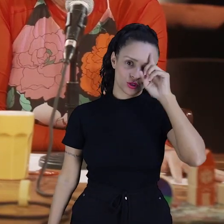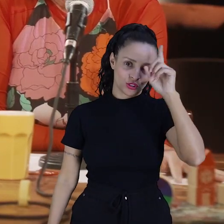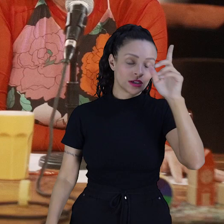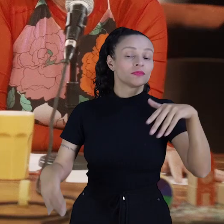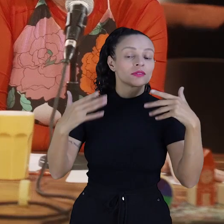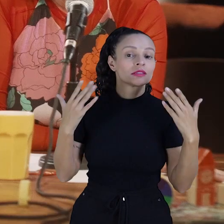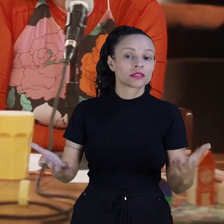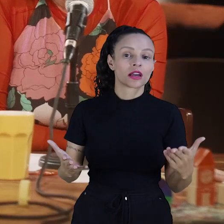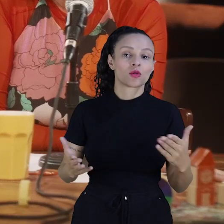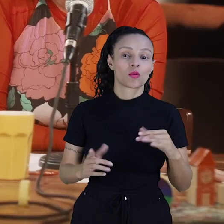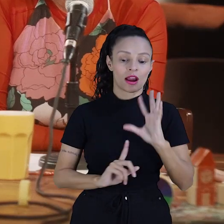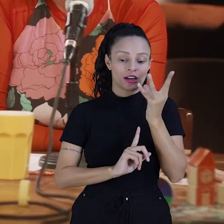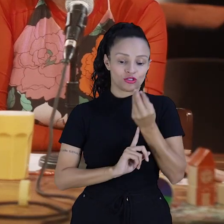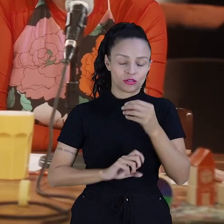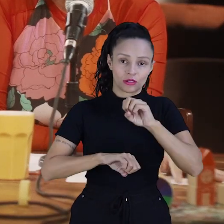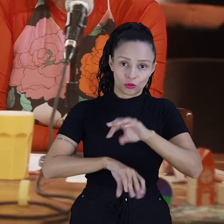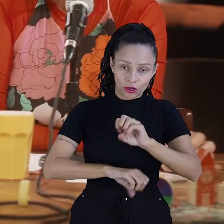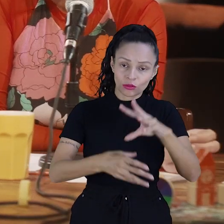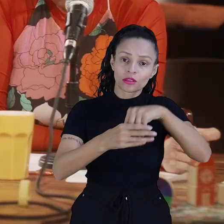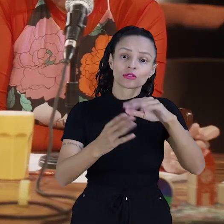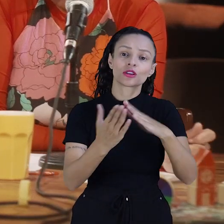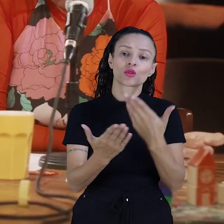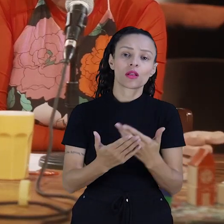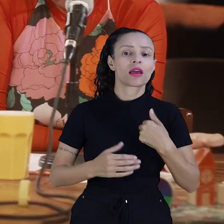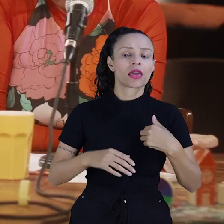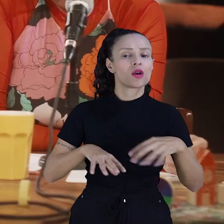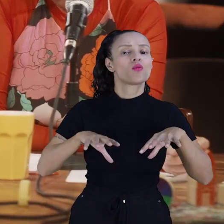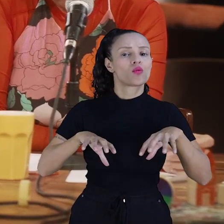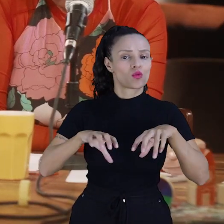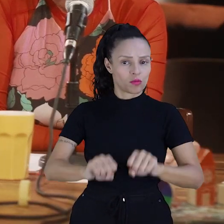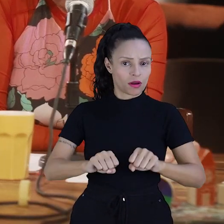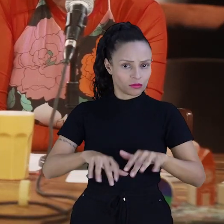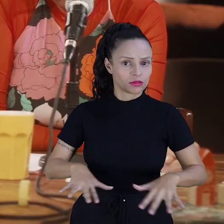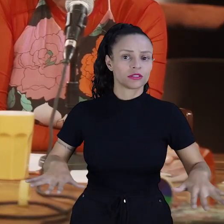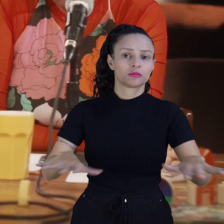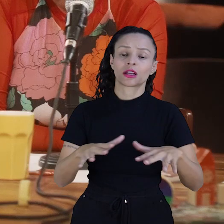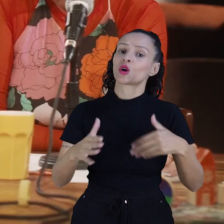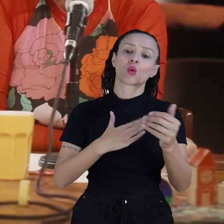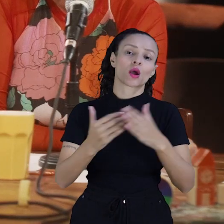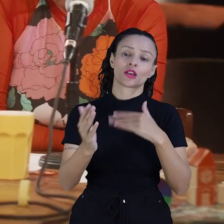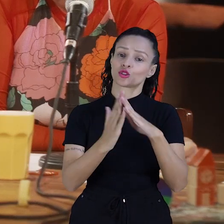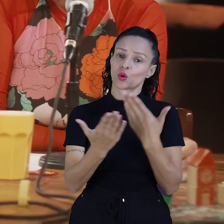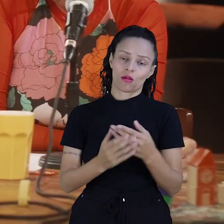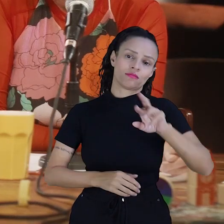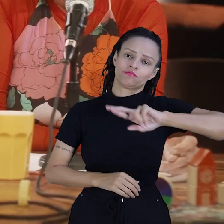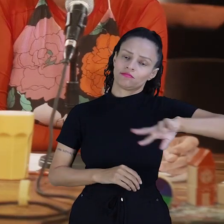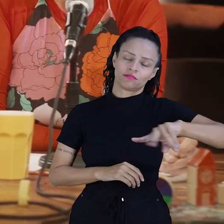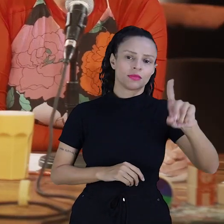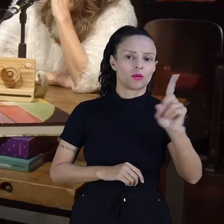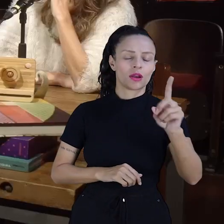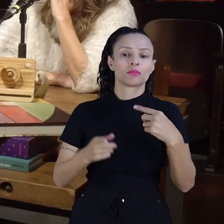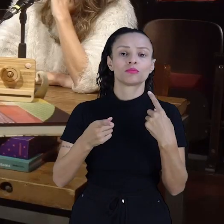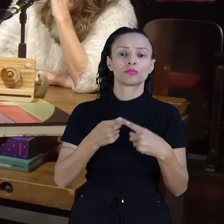8 horas do meu dia. Então, o artista educador dentro da escola, eu fui ocupando e ganhando esse espaço. Não é em qualquer